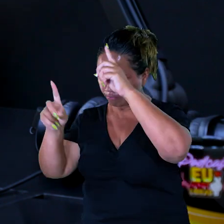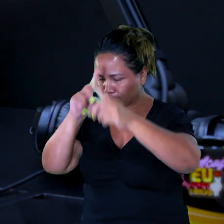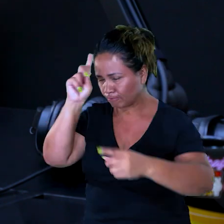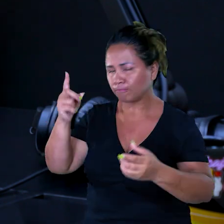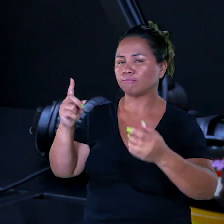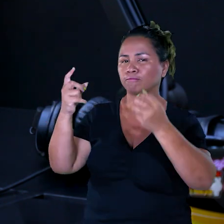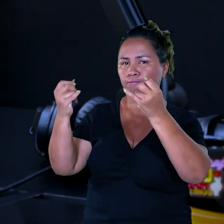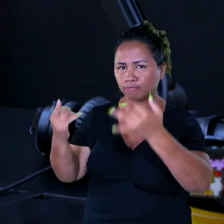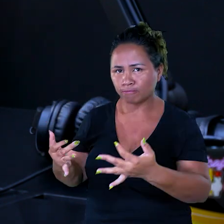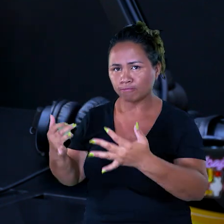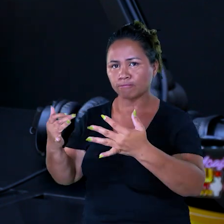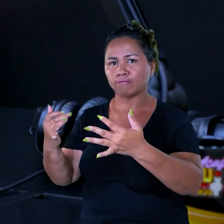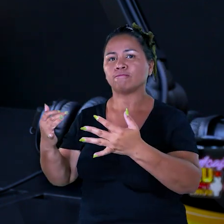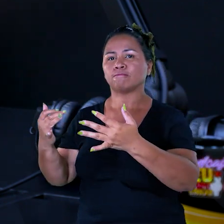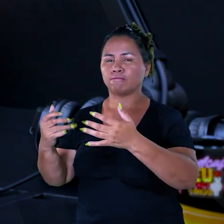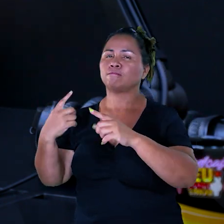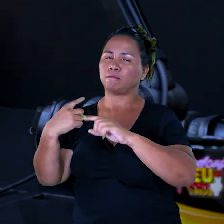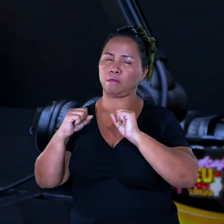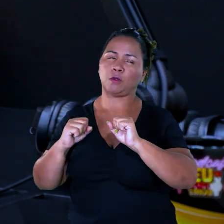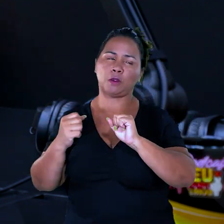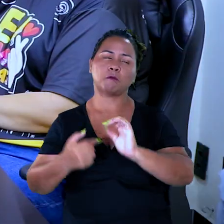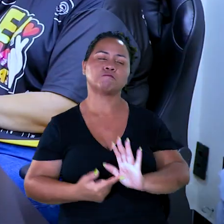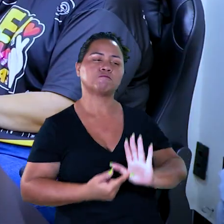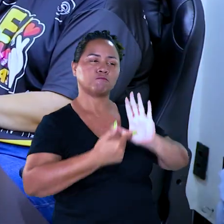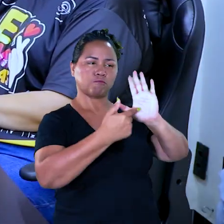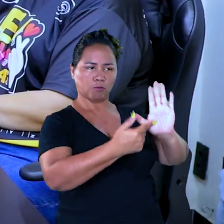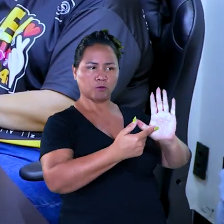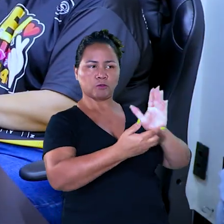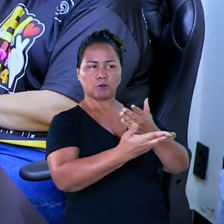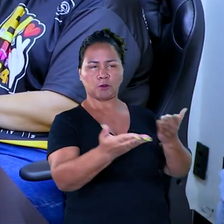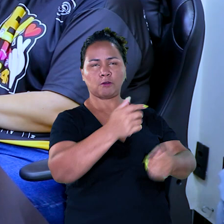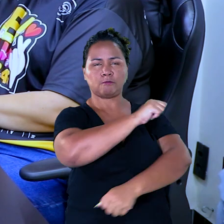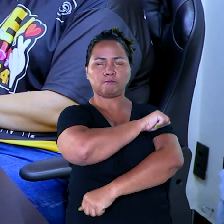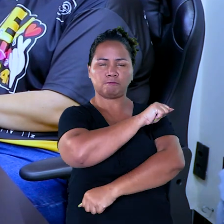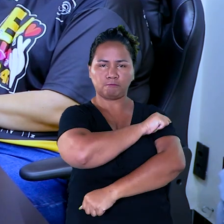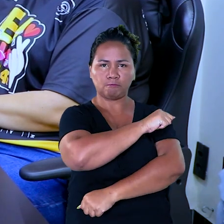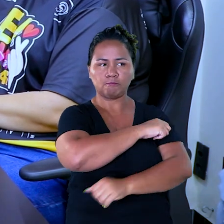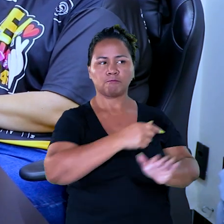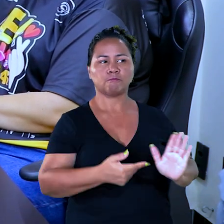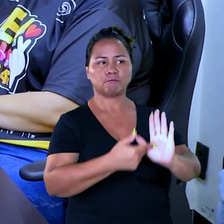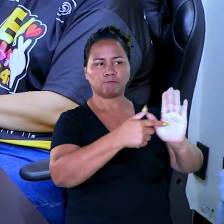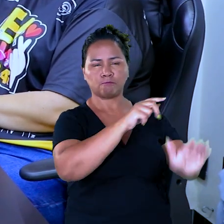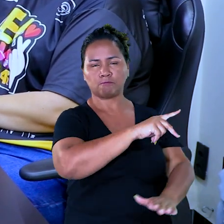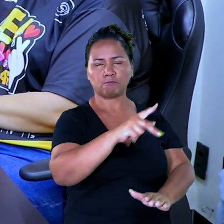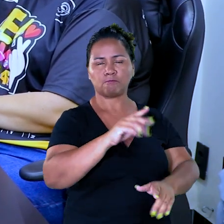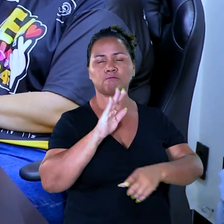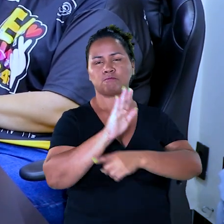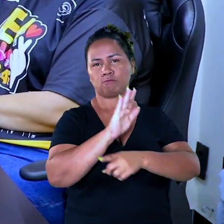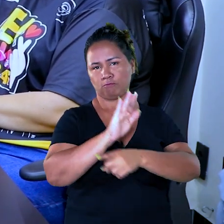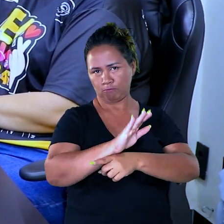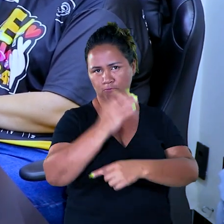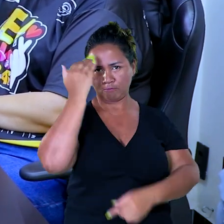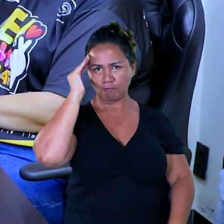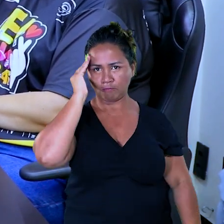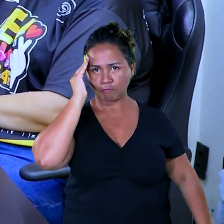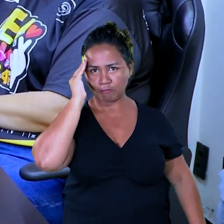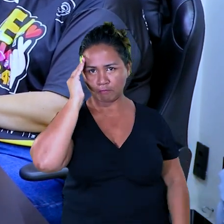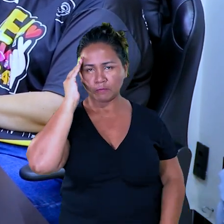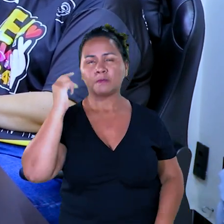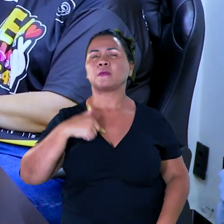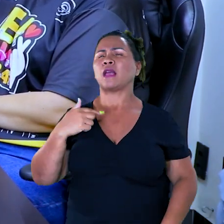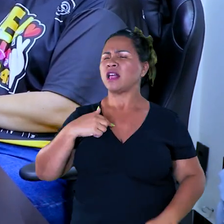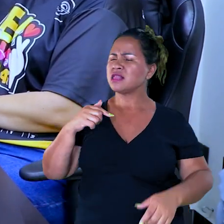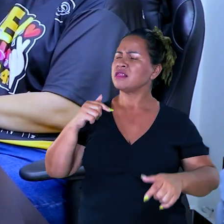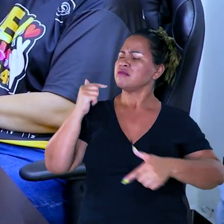extremamente visual, então você não pode trazer nada só escrito. Você tem que trabalha muito visual, imagem, muito né? imagem, você trabalha muito essa parte imagética na sua